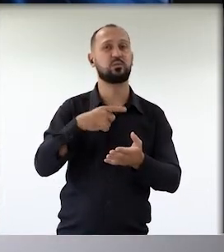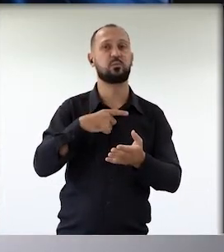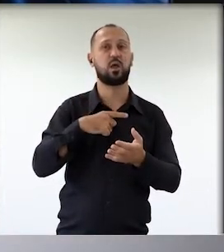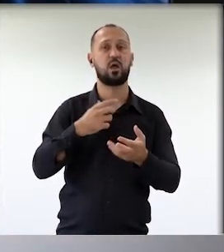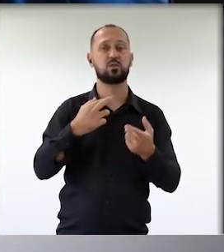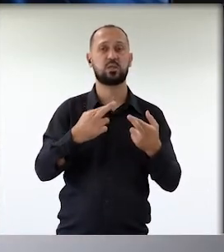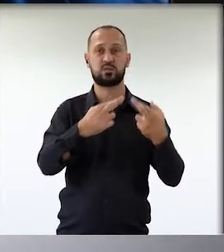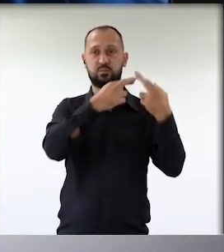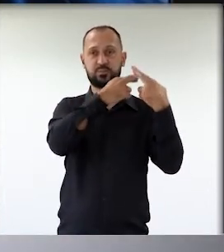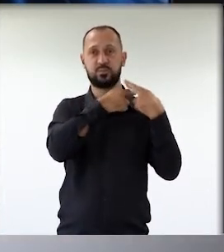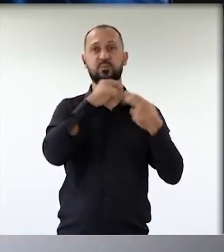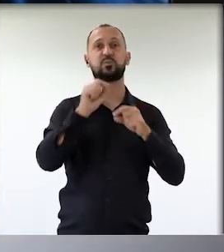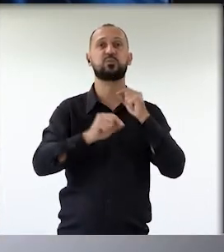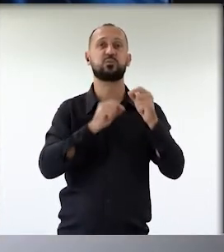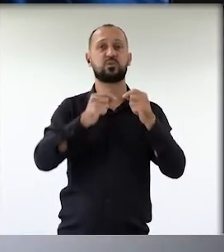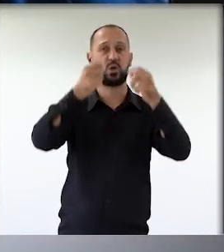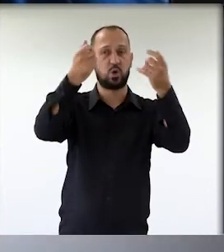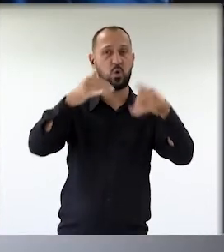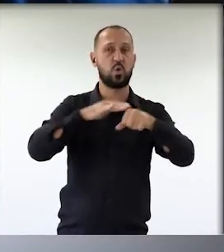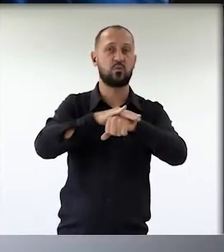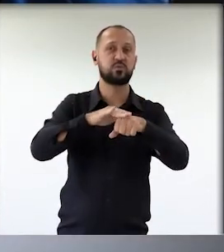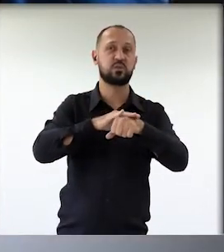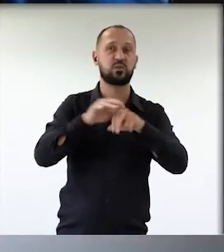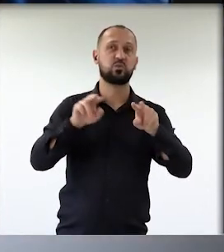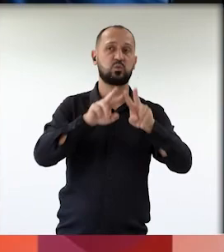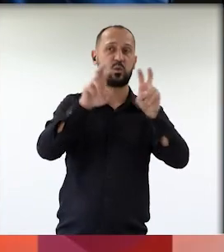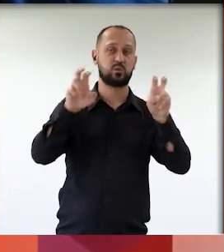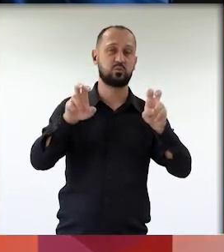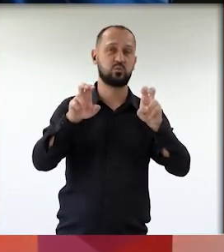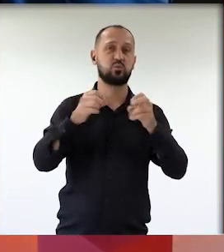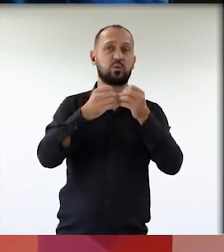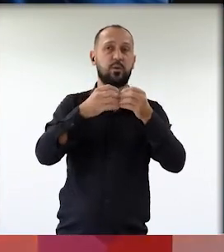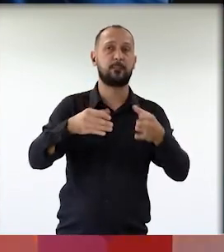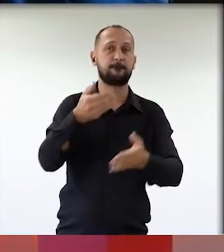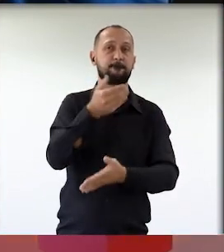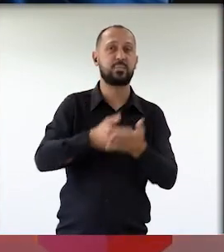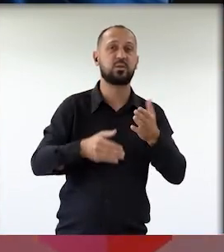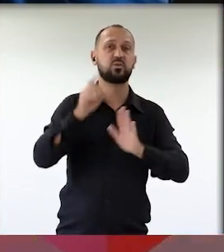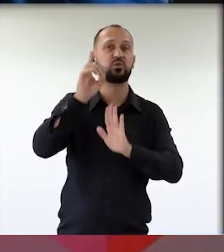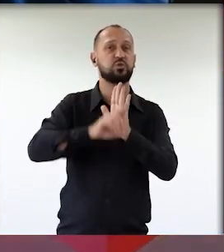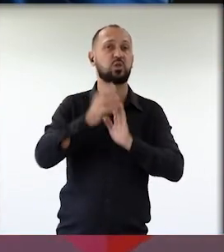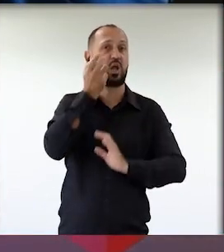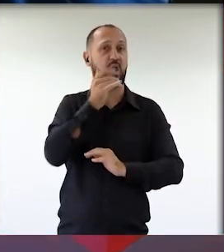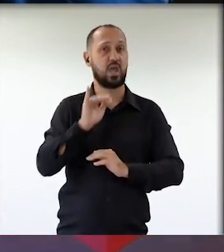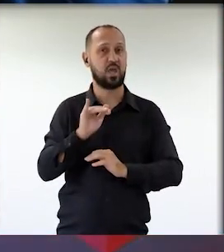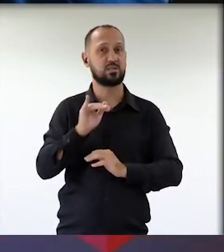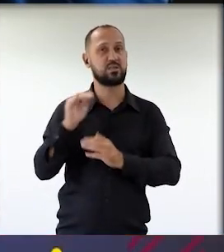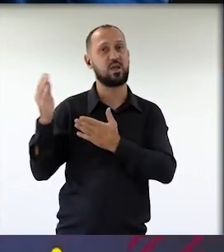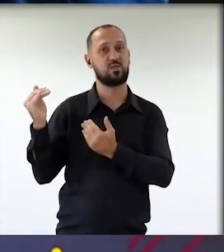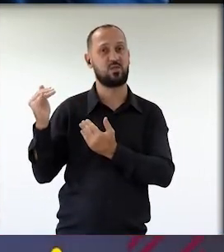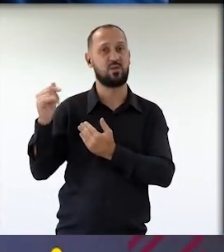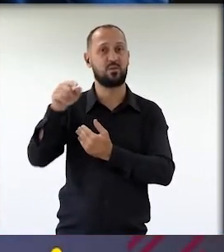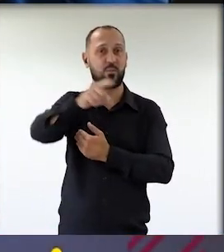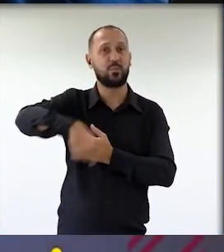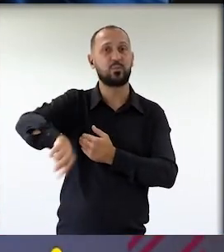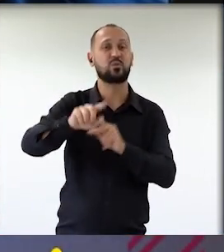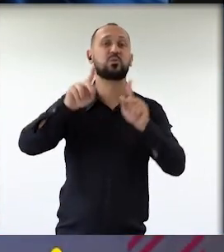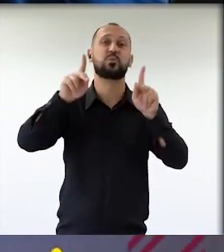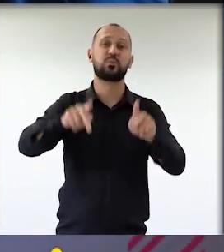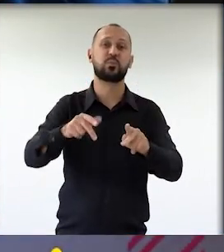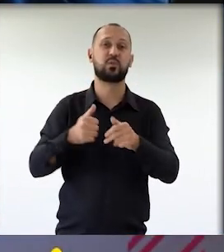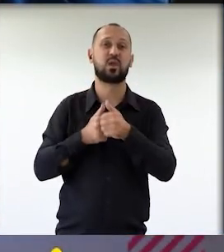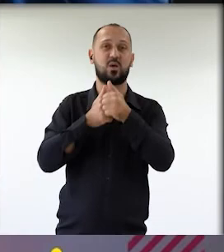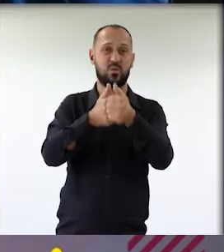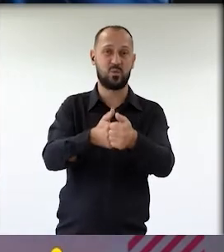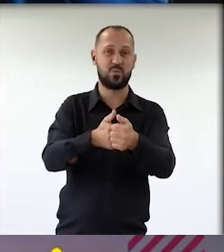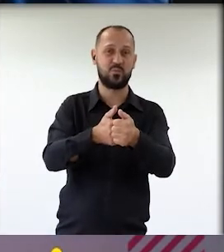aqui também cumprindo a responsabilidade de falar um pouquinho a respeito da violação de direitos de crianças e adolescentes para o